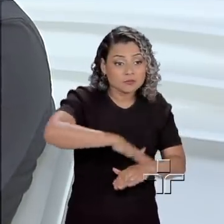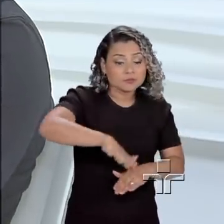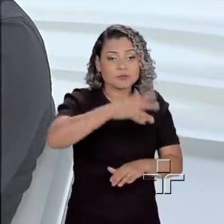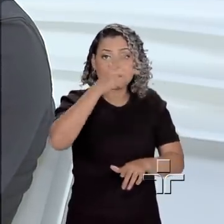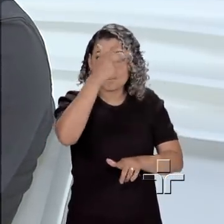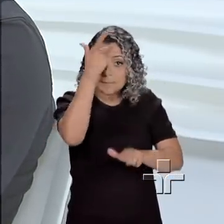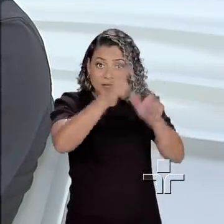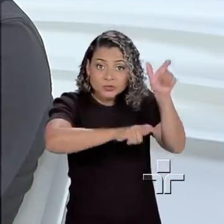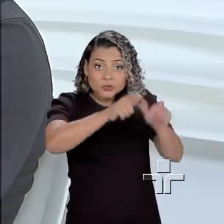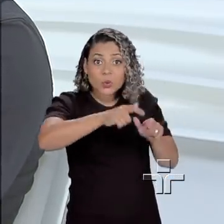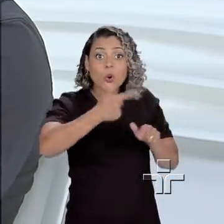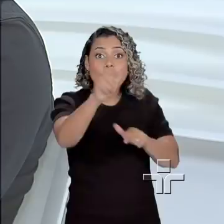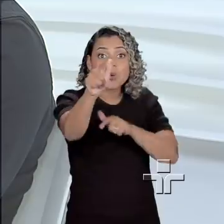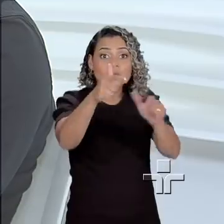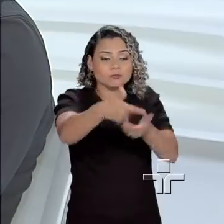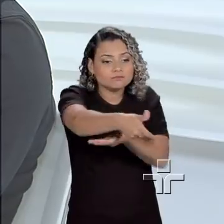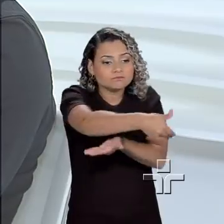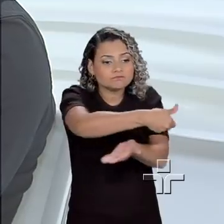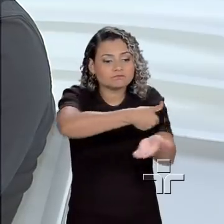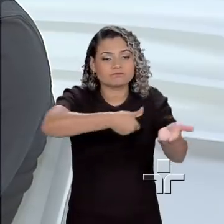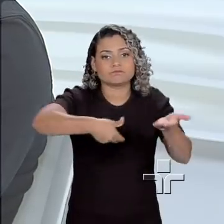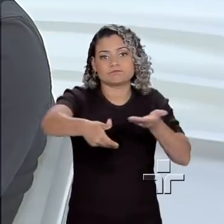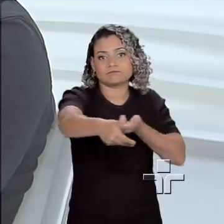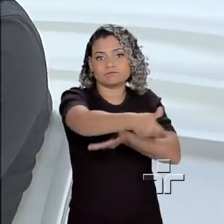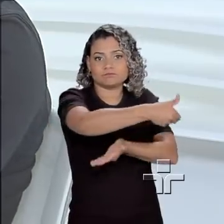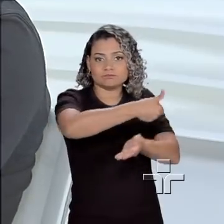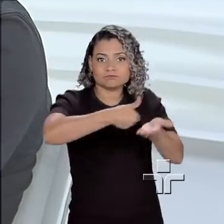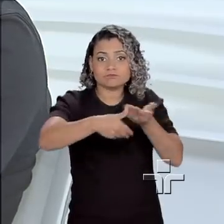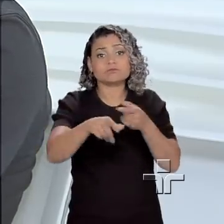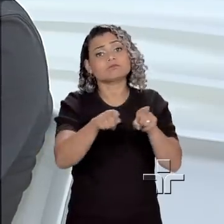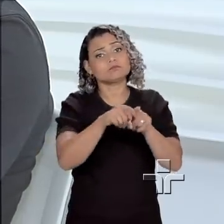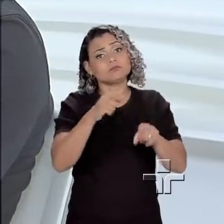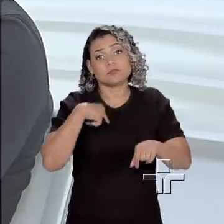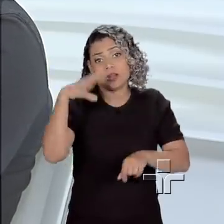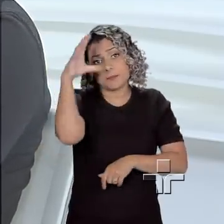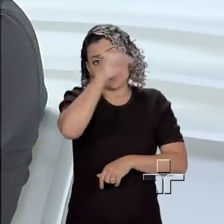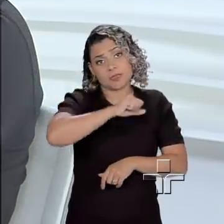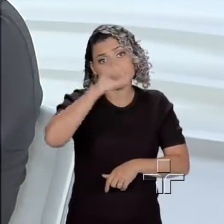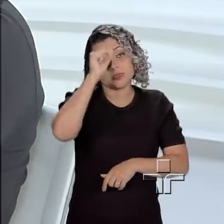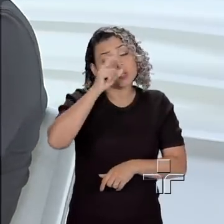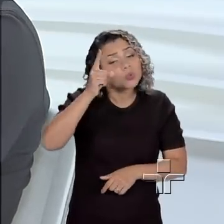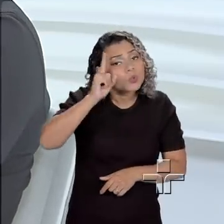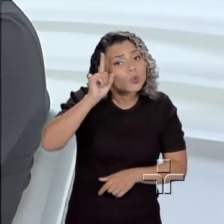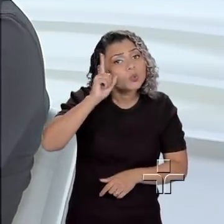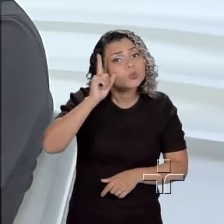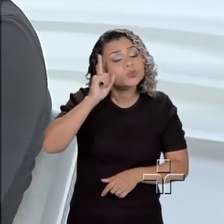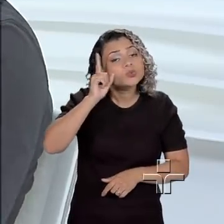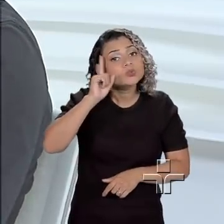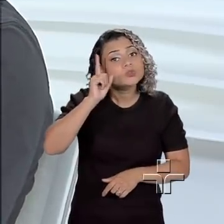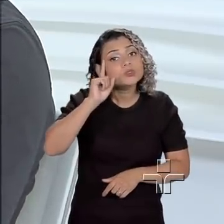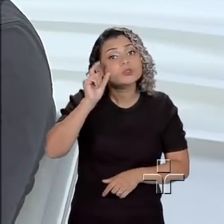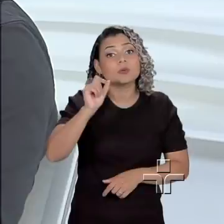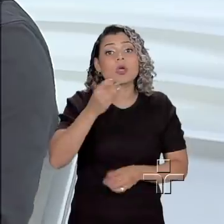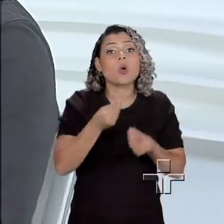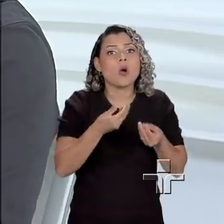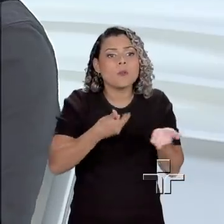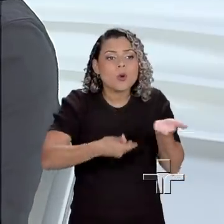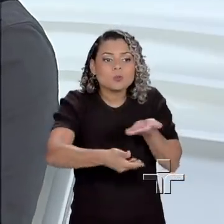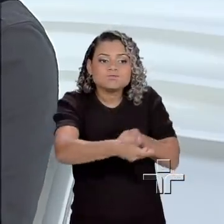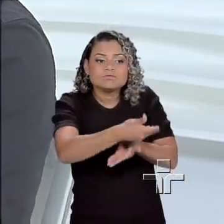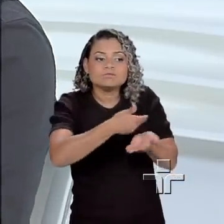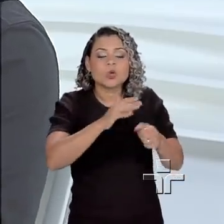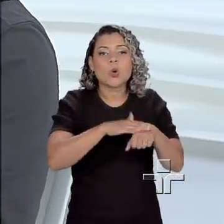físico com outras pessoas e ir aprendendo ali, no dia a dia, como é que você se articula com elas, como é